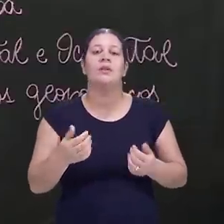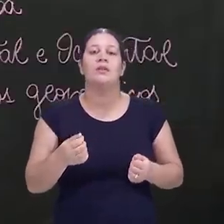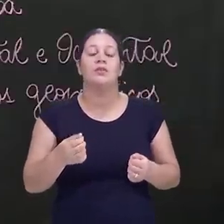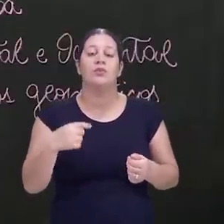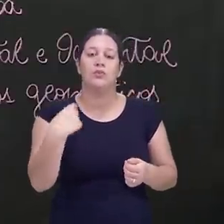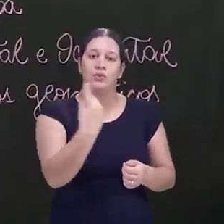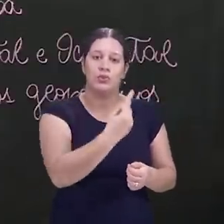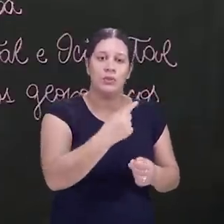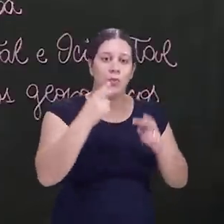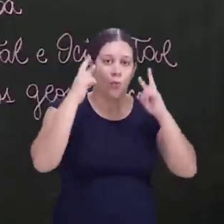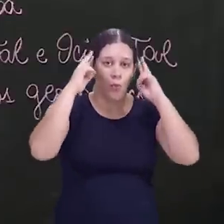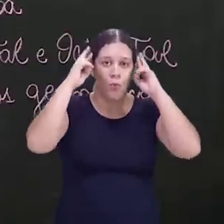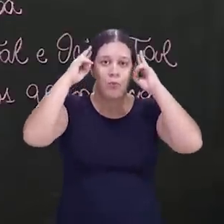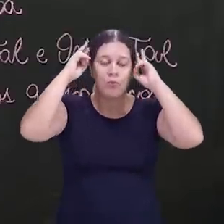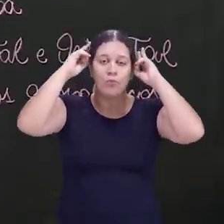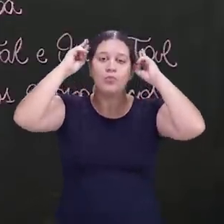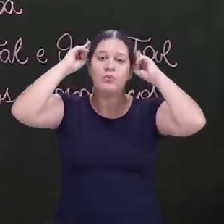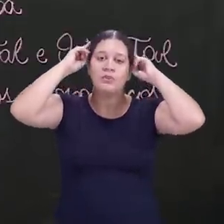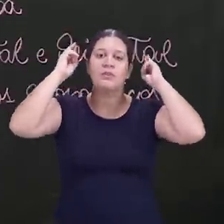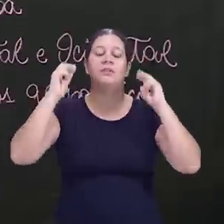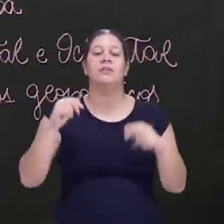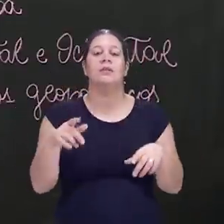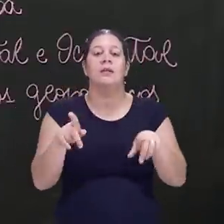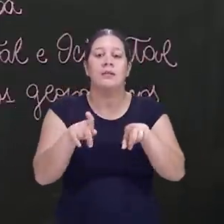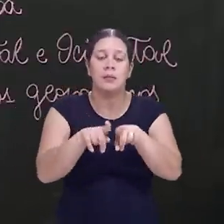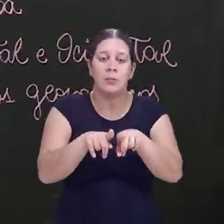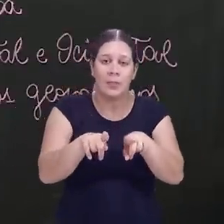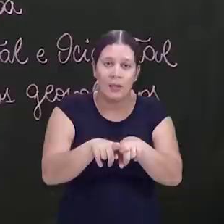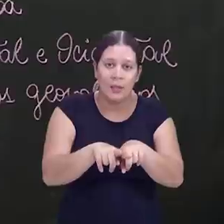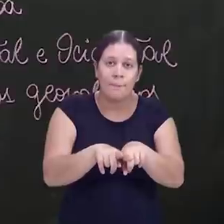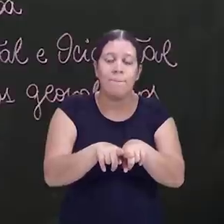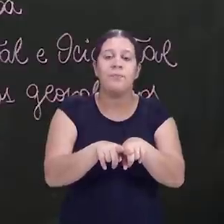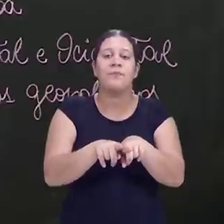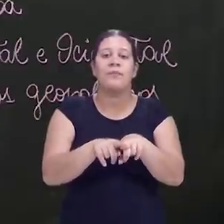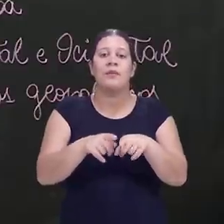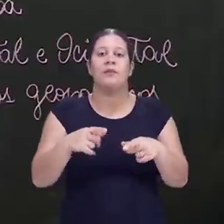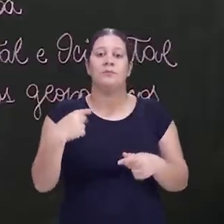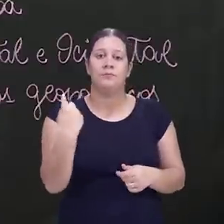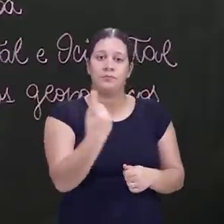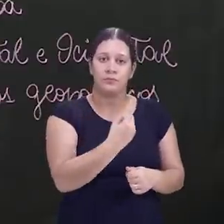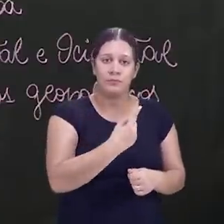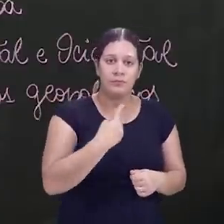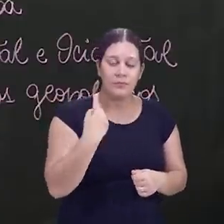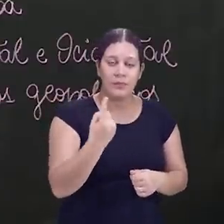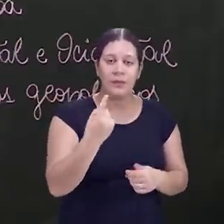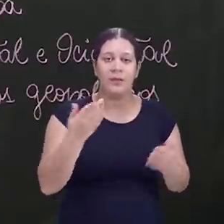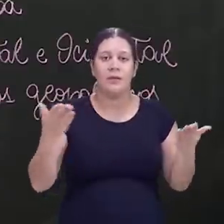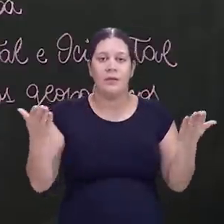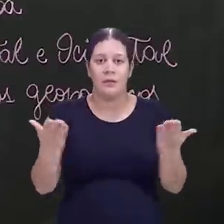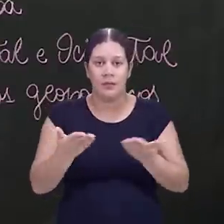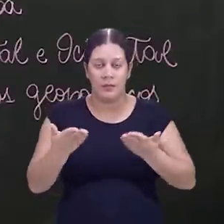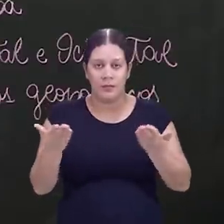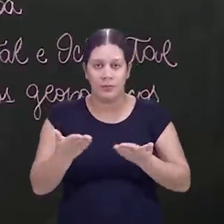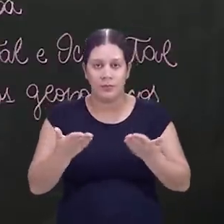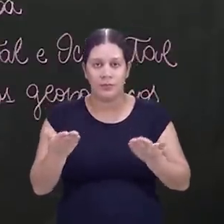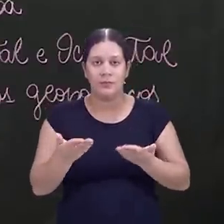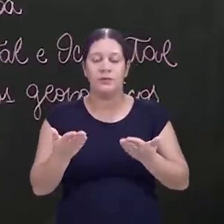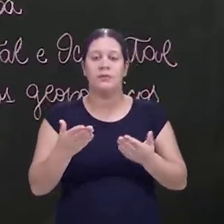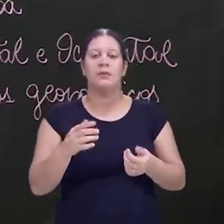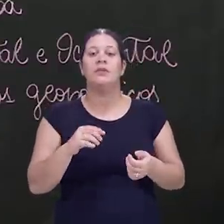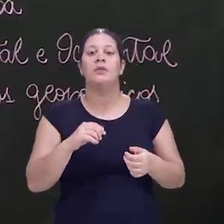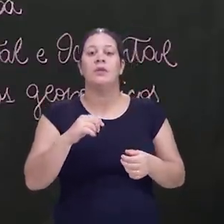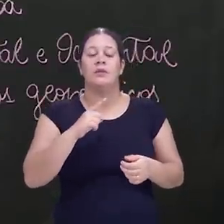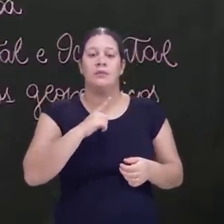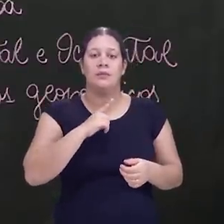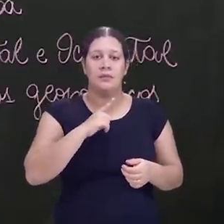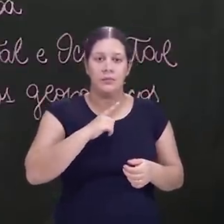da Rússia, países como Bulgária, Romênia, Azerbaijão, nós vamos ter aqui também